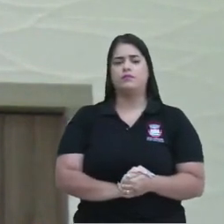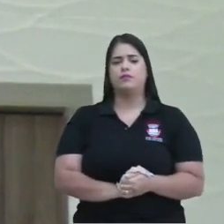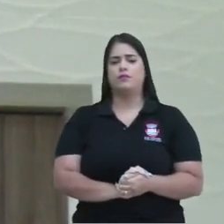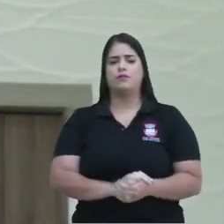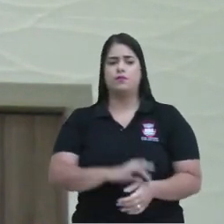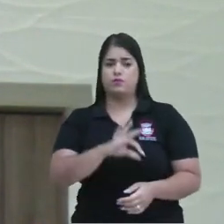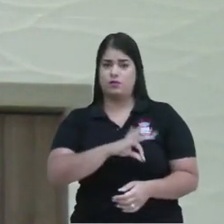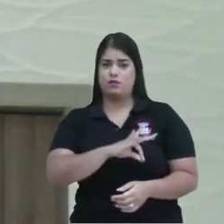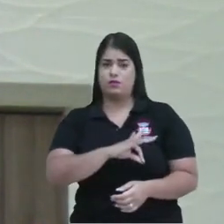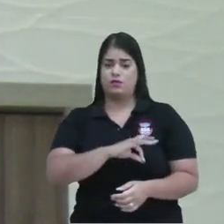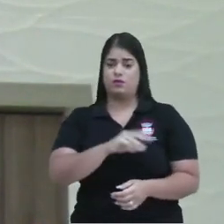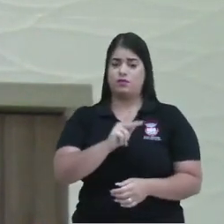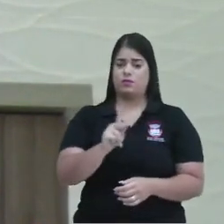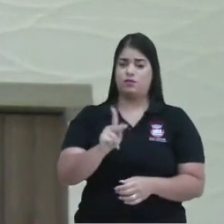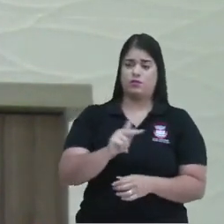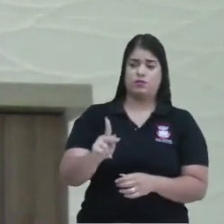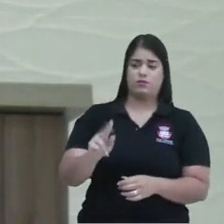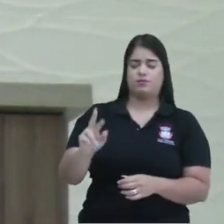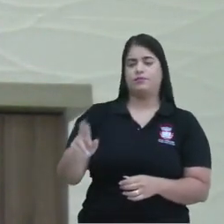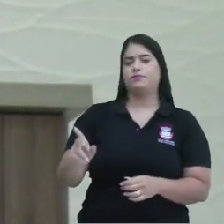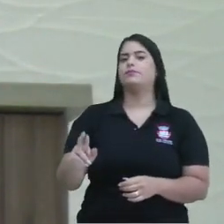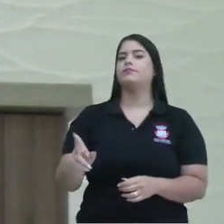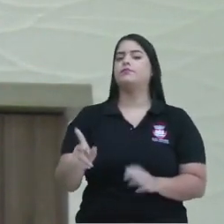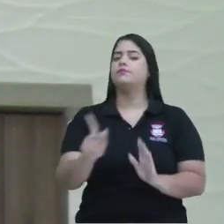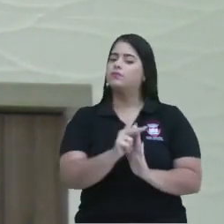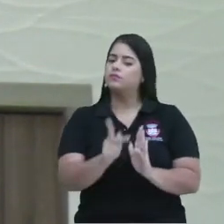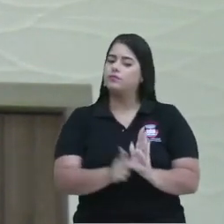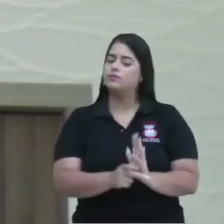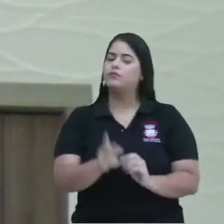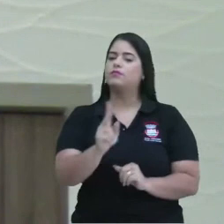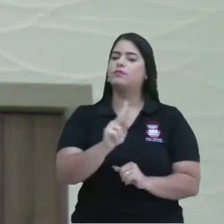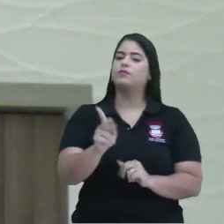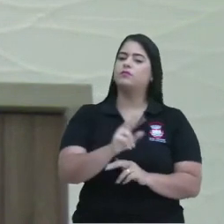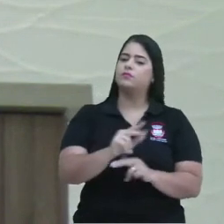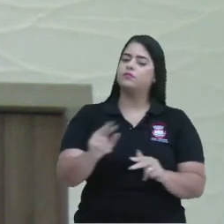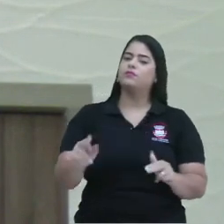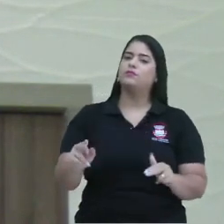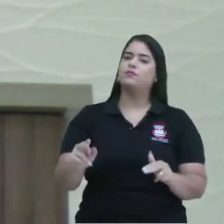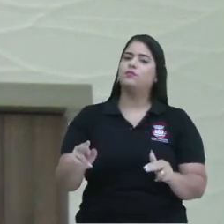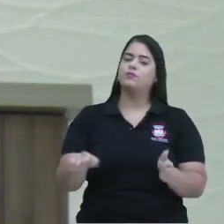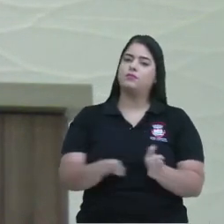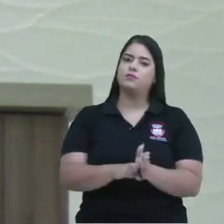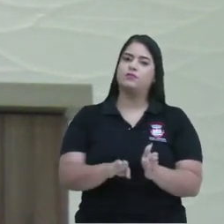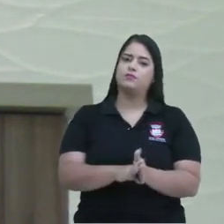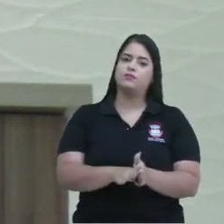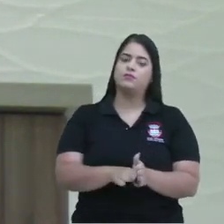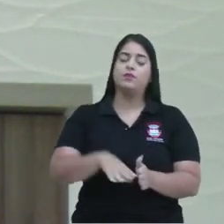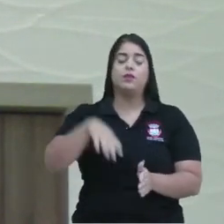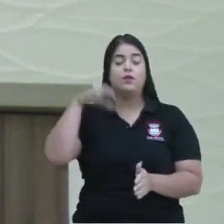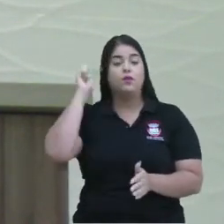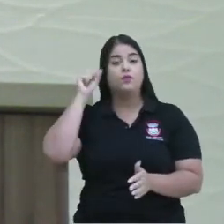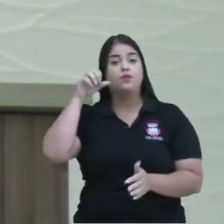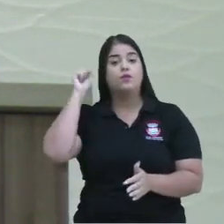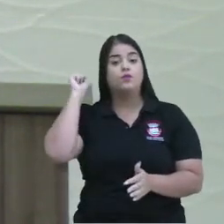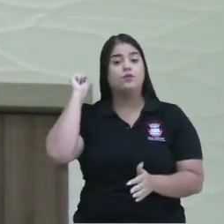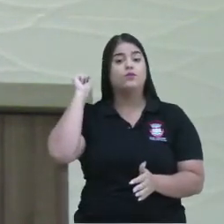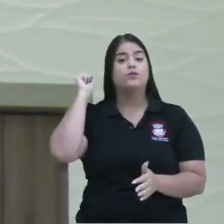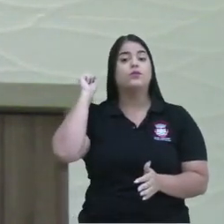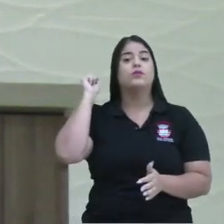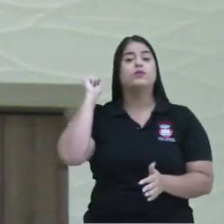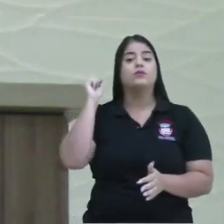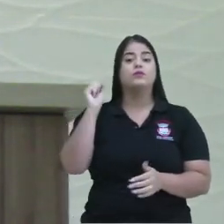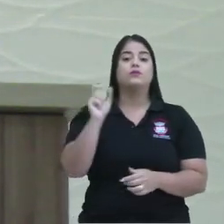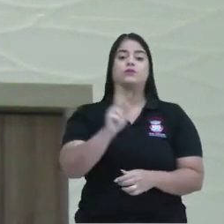professores, não, nem o projeto dos professores. Chegando aqui, A gente vai ouvir a classe,